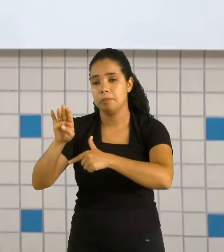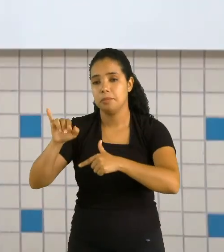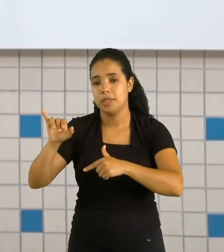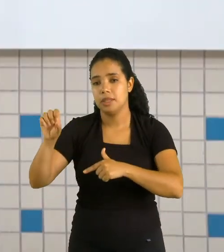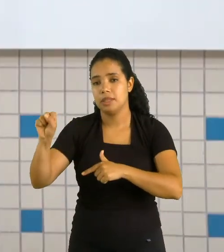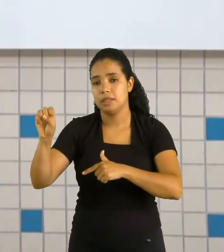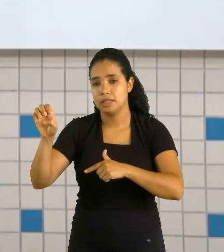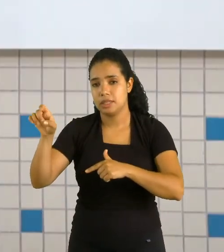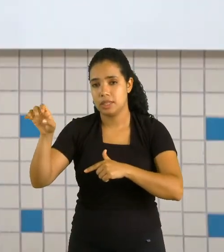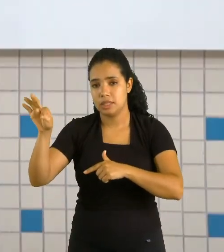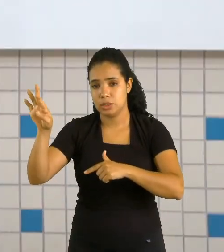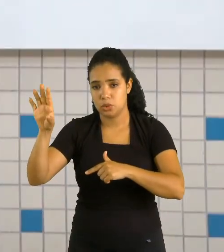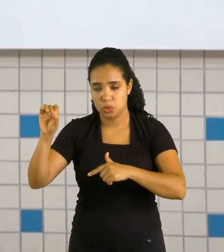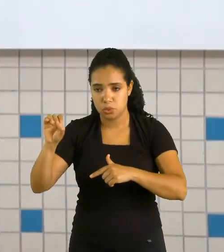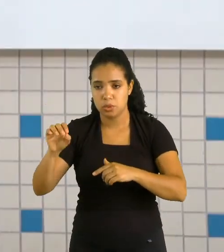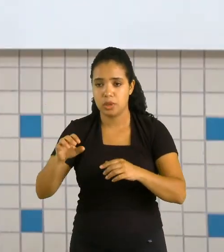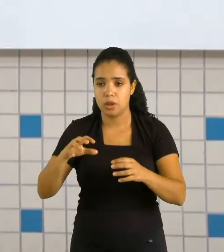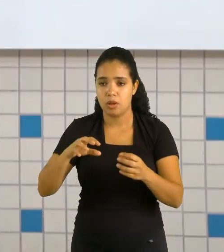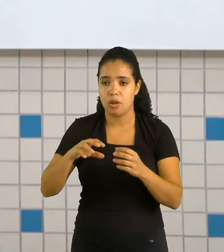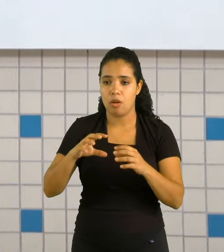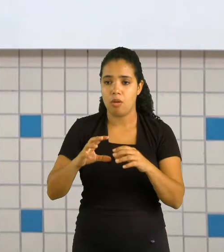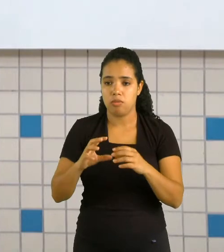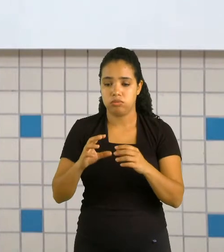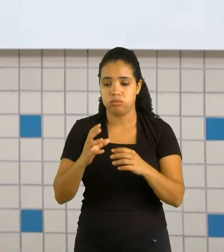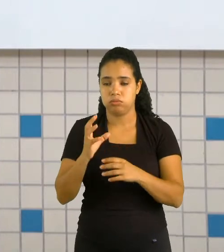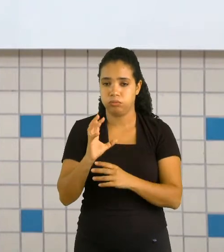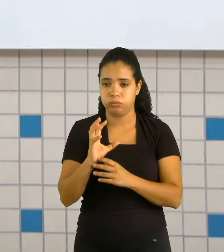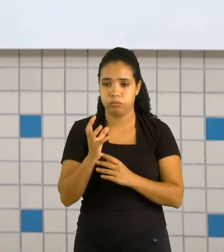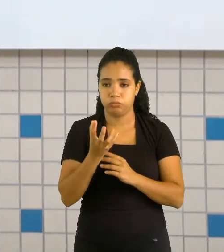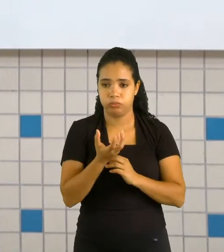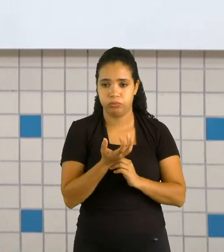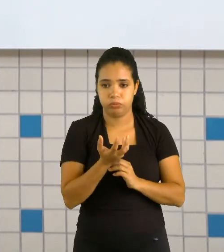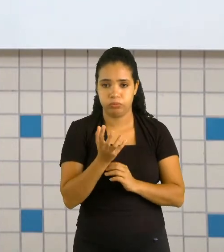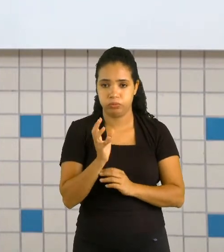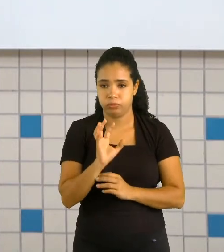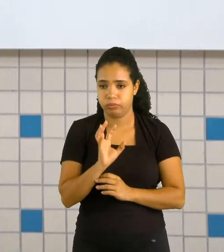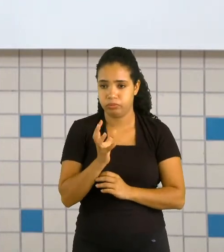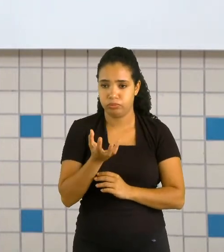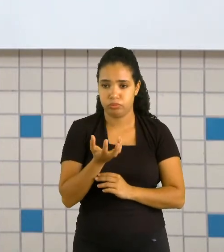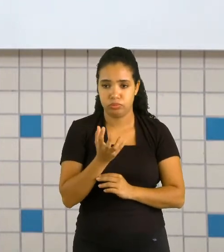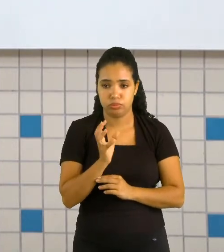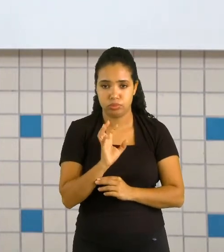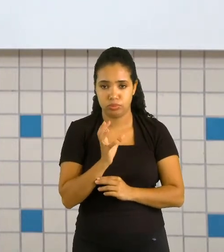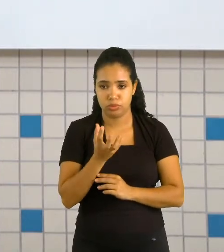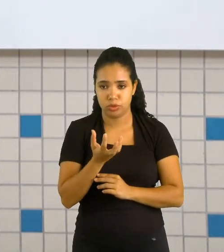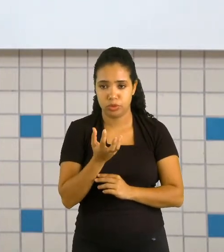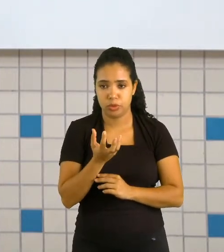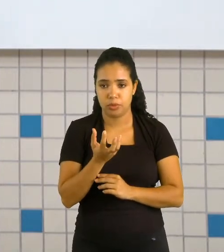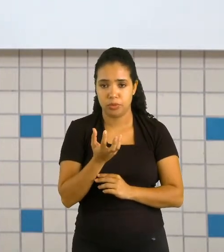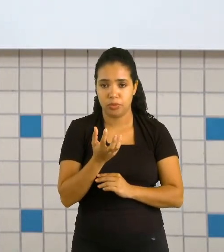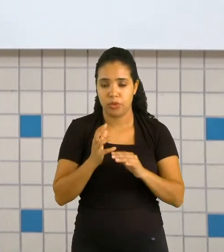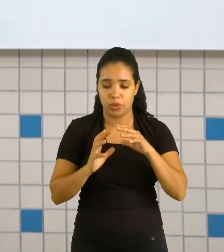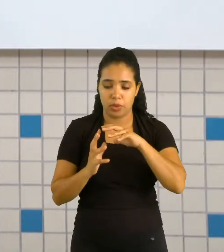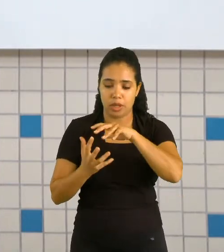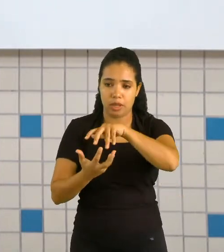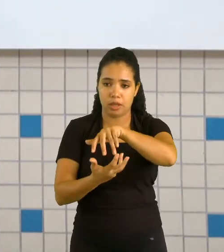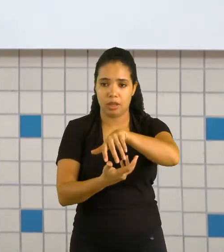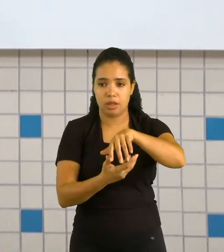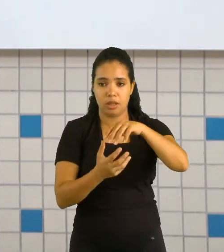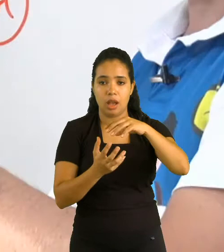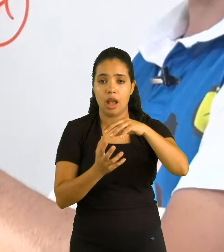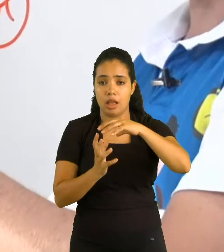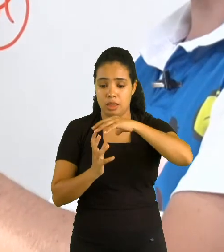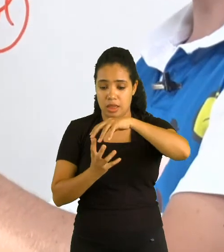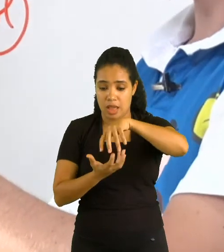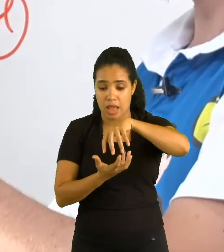de rotação da Terra, ele não é exatamente retinho em relação ao Sol. A Terra ela tem um eixo um pouco inclinado, então